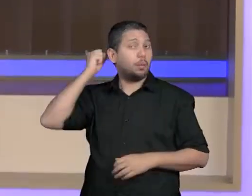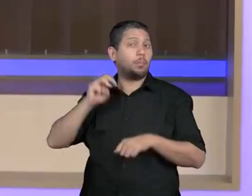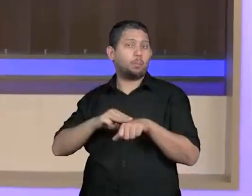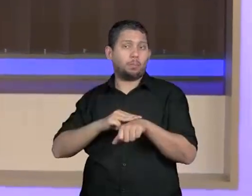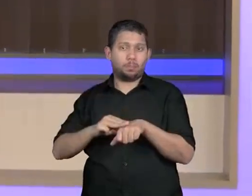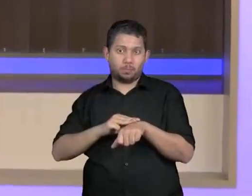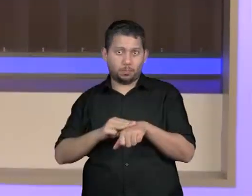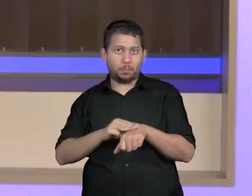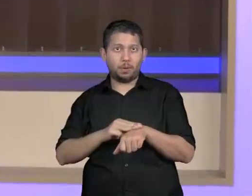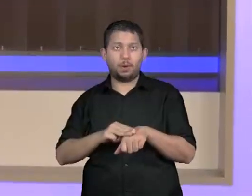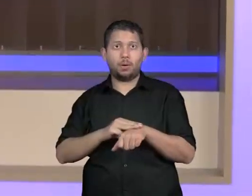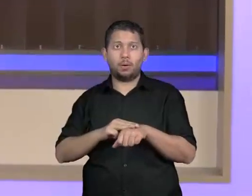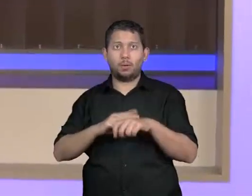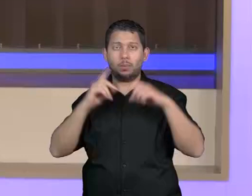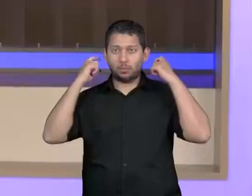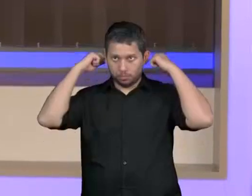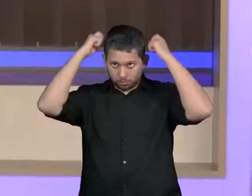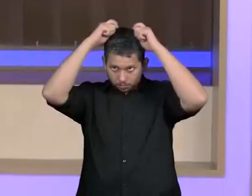num